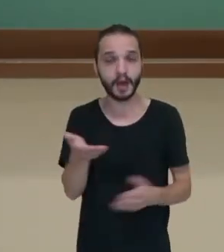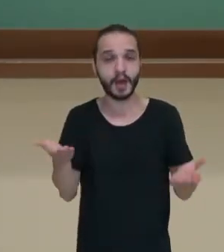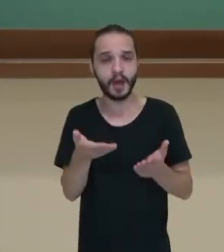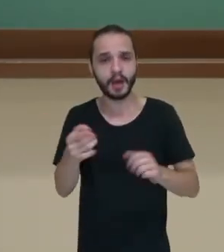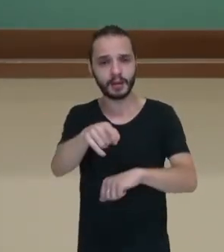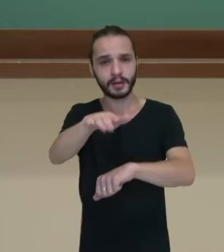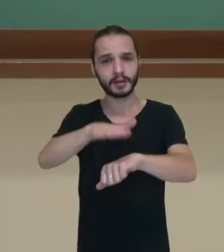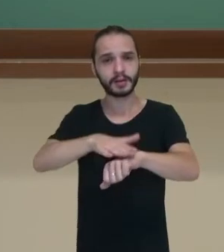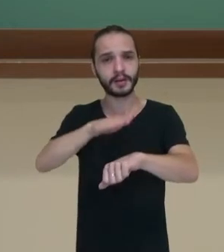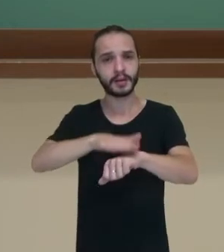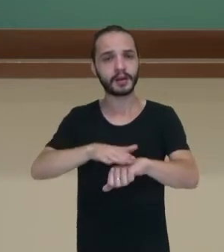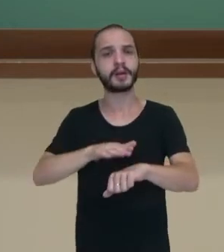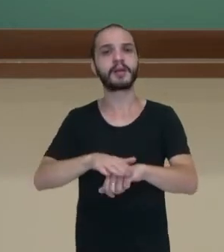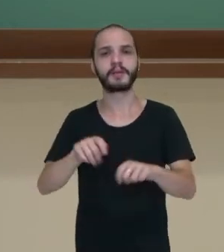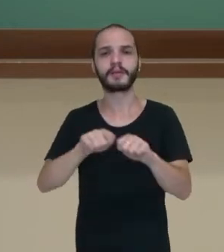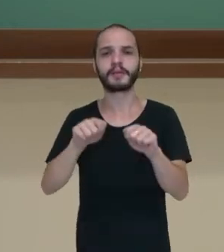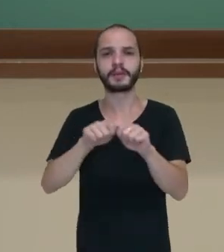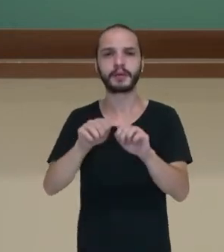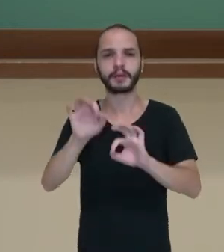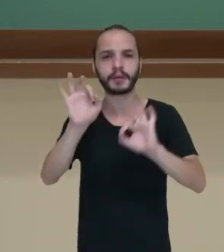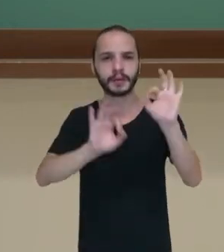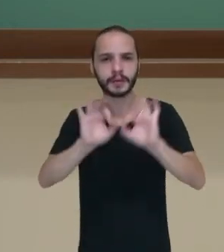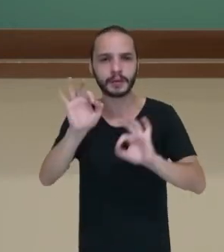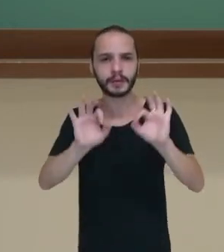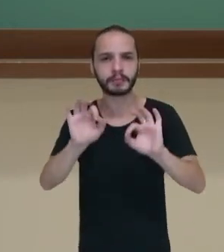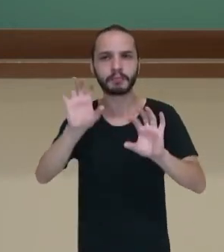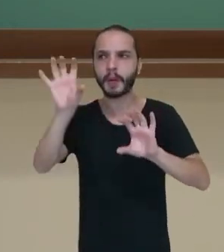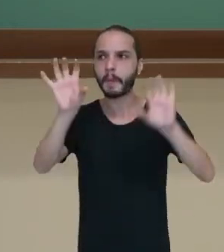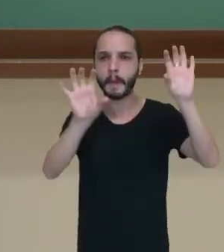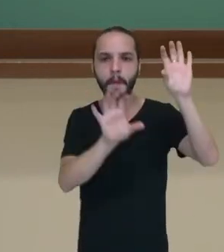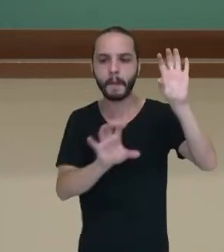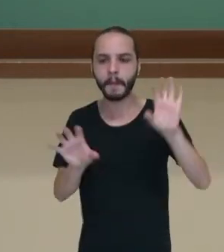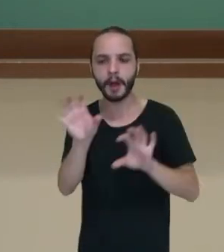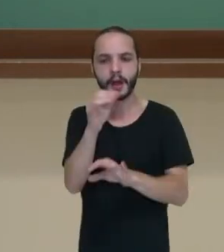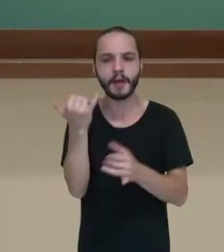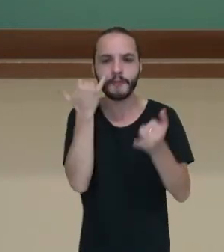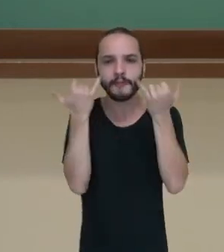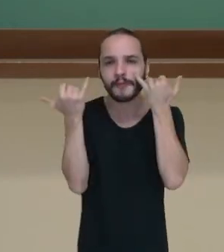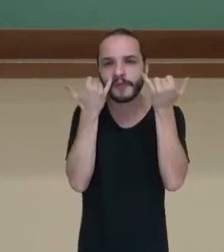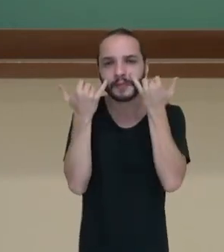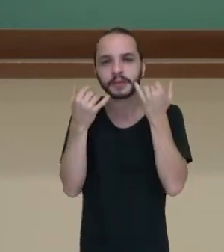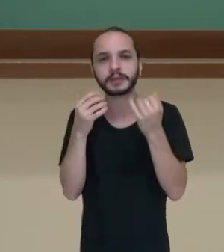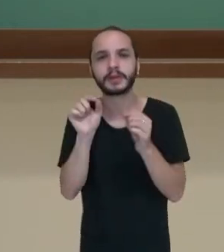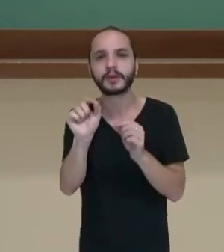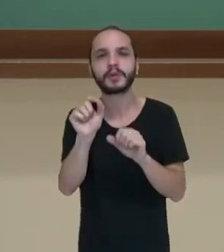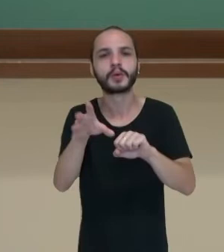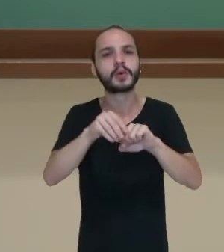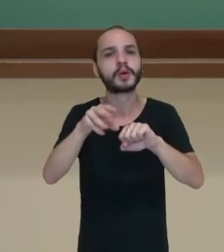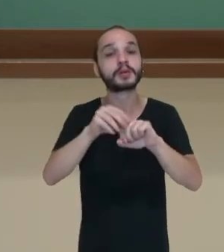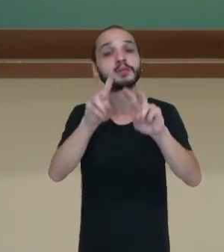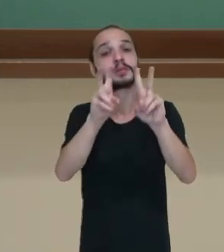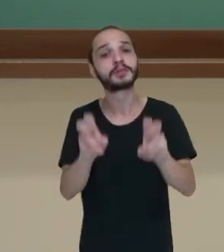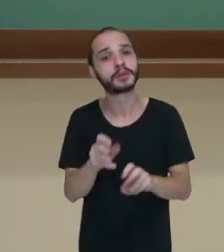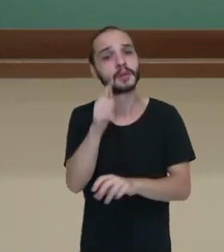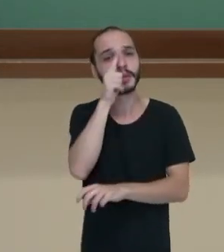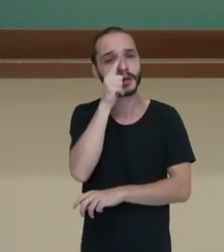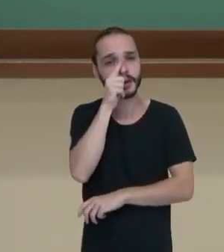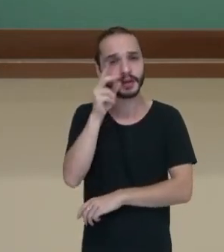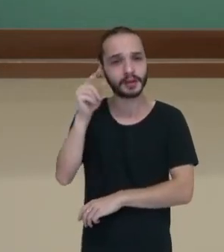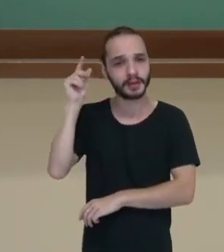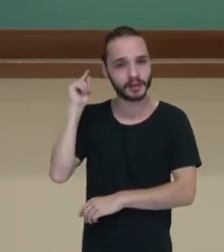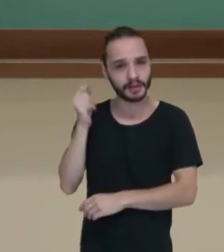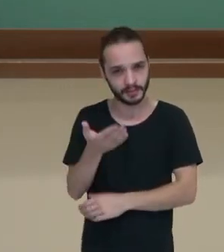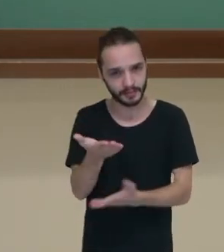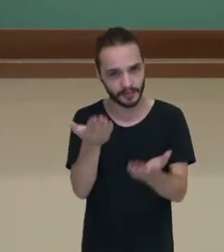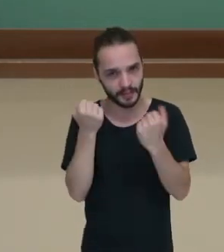diga, faça um mapa mental organizando as informações e conhecimentos sobre a Grécia Antiga. Então vamos lá?